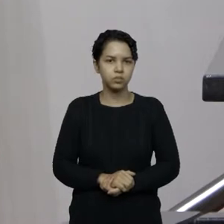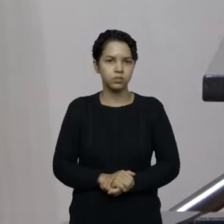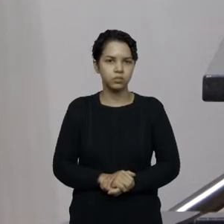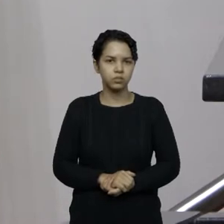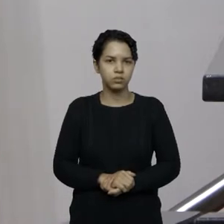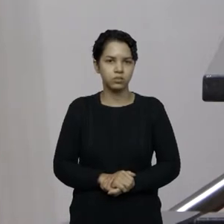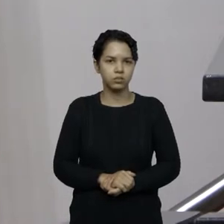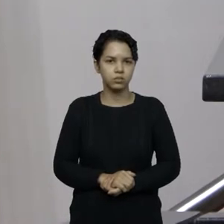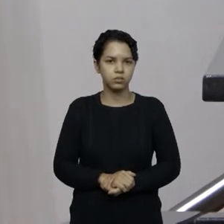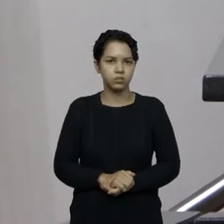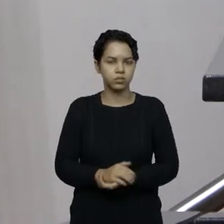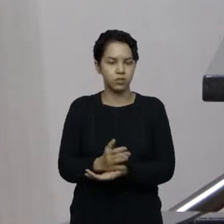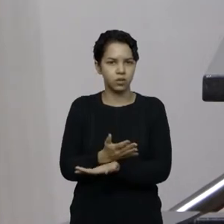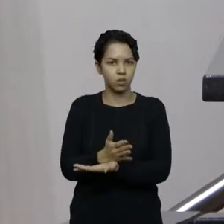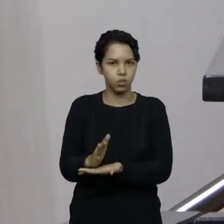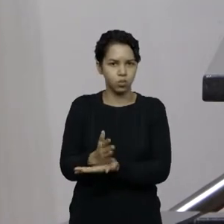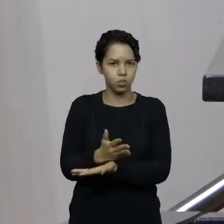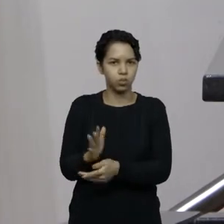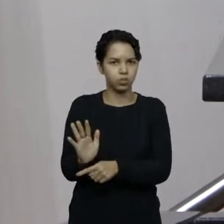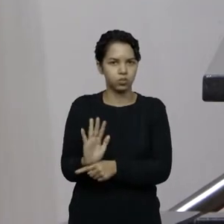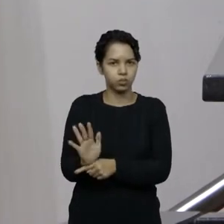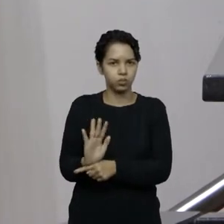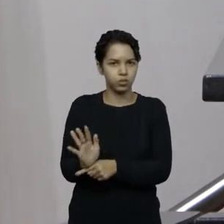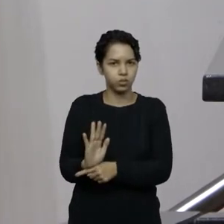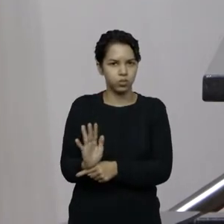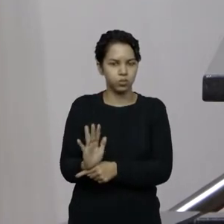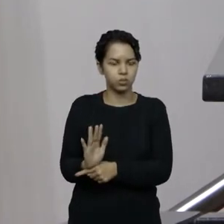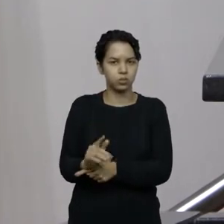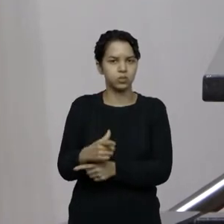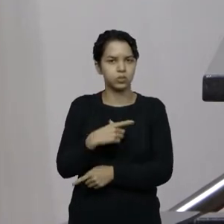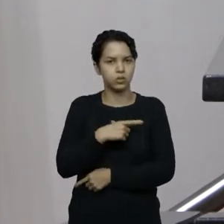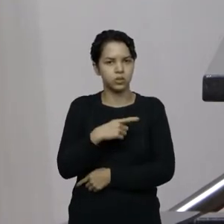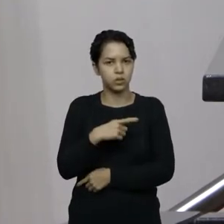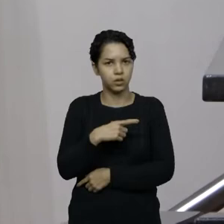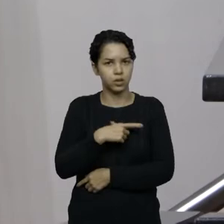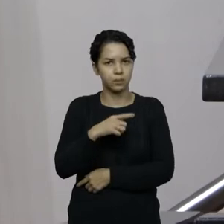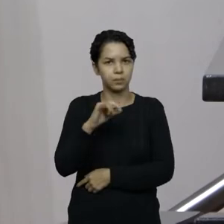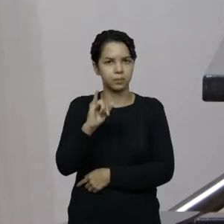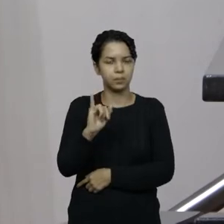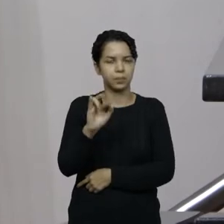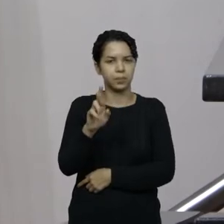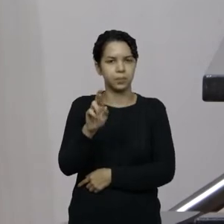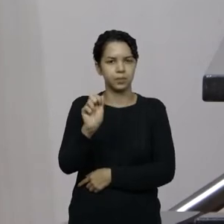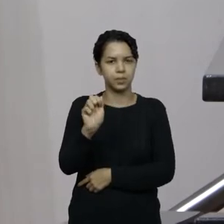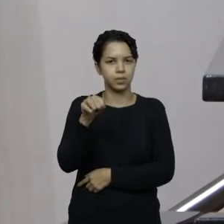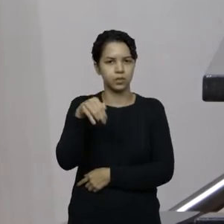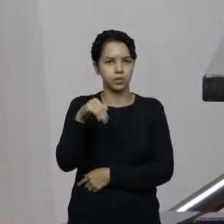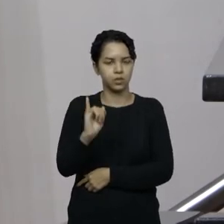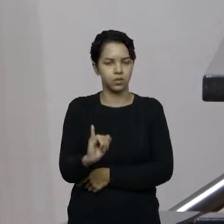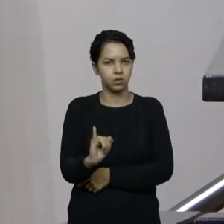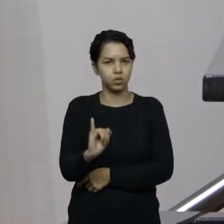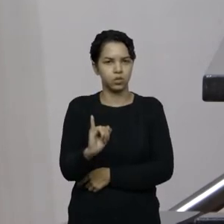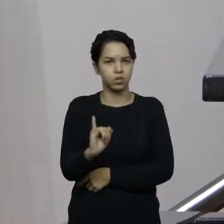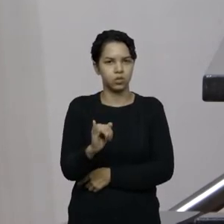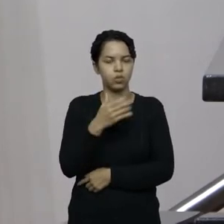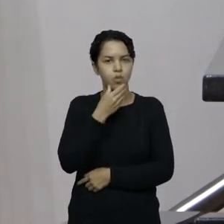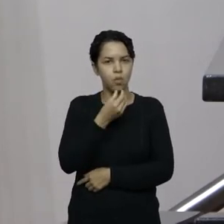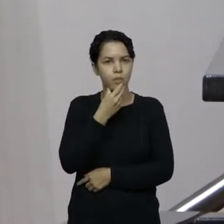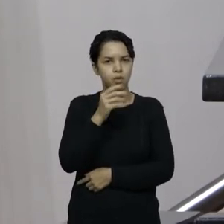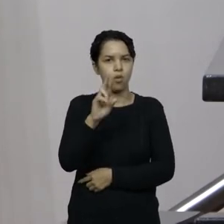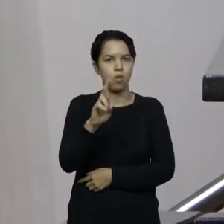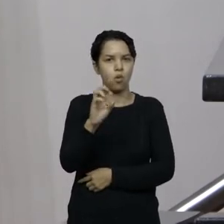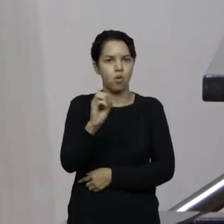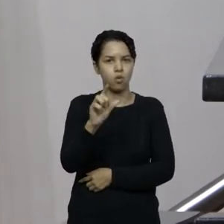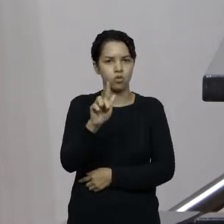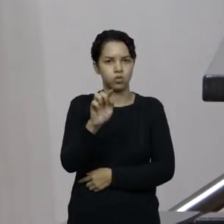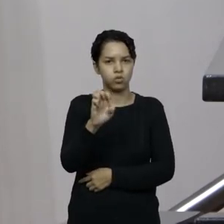em alguns dos filmes entre eles e Dame do Rogério sganzerla